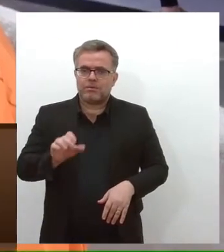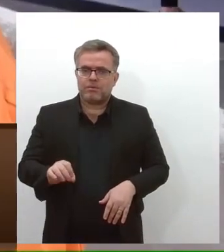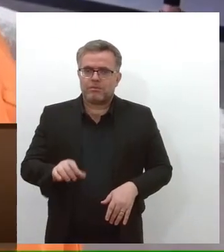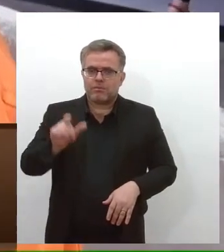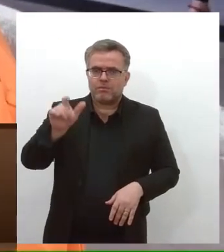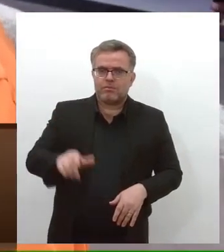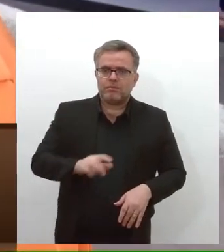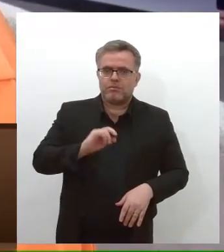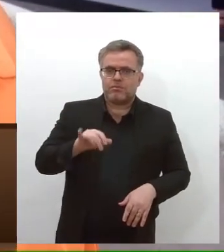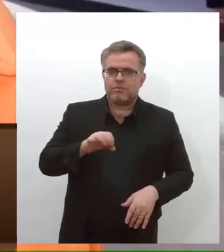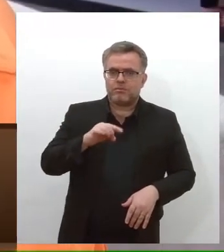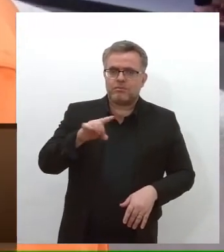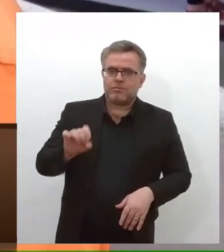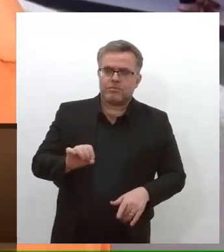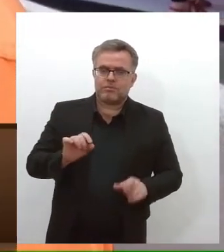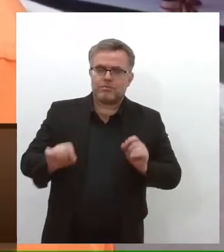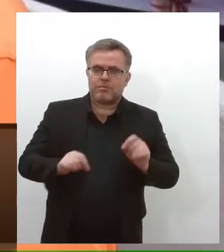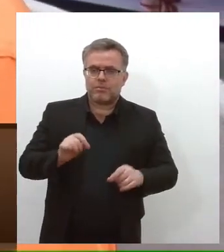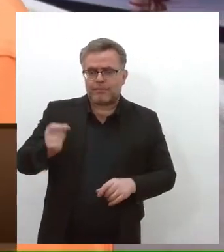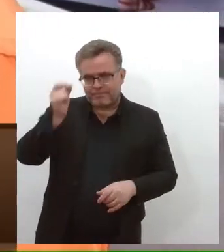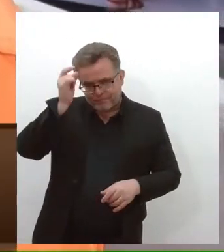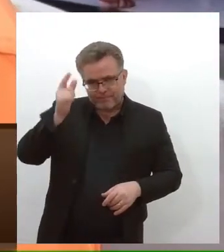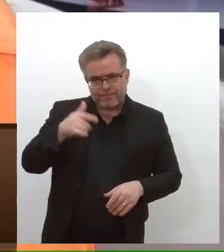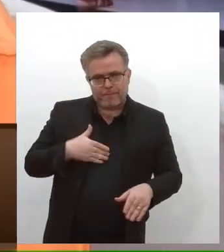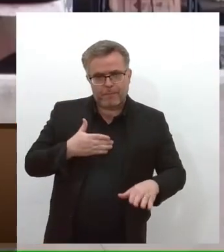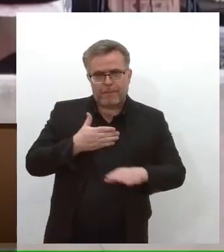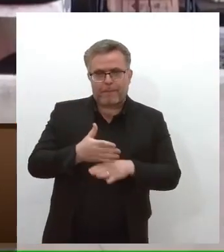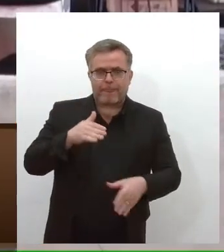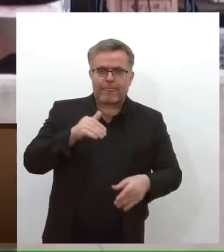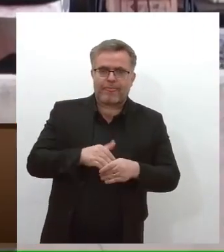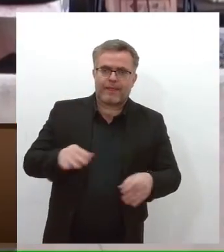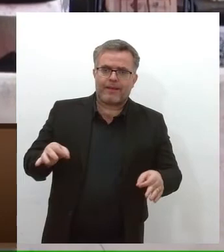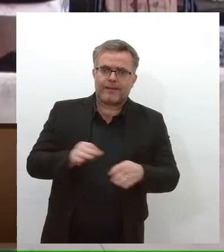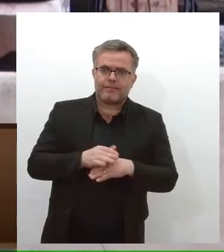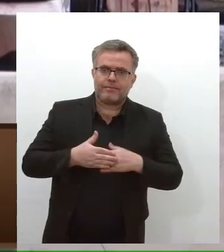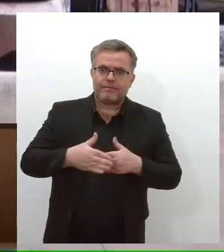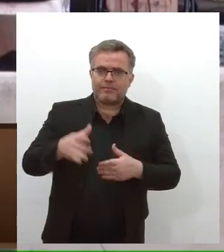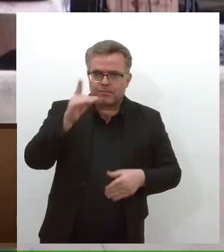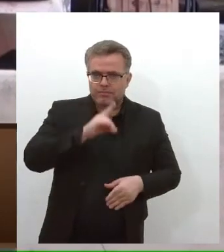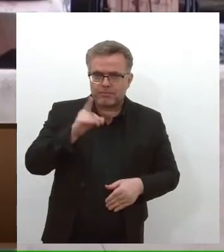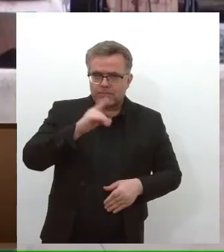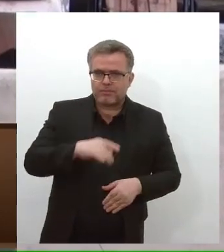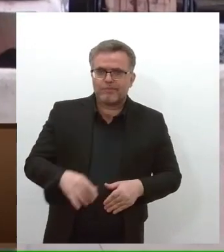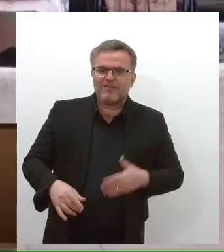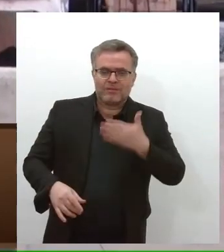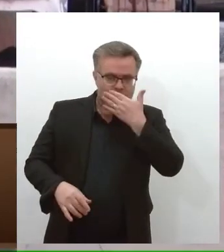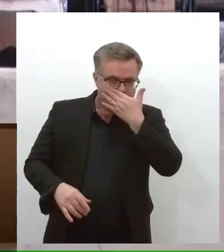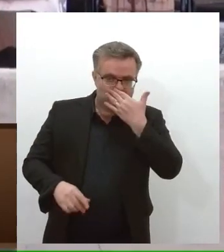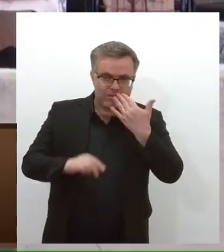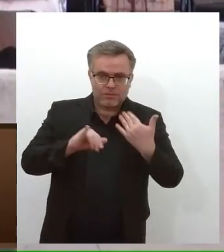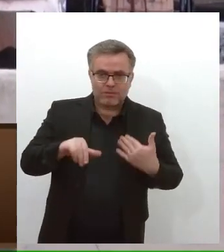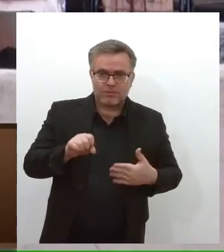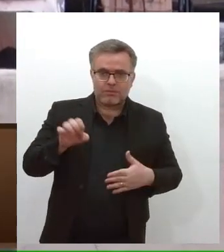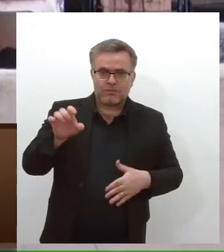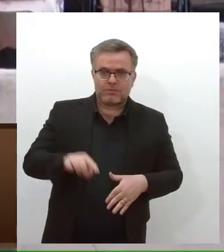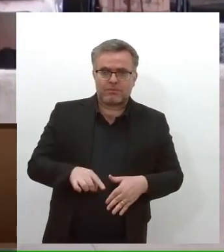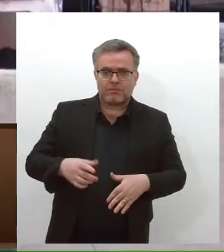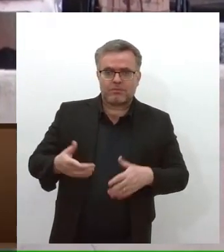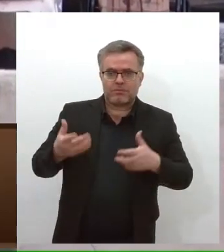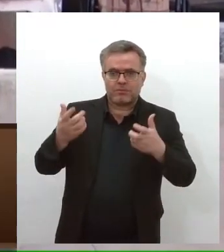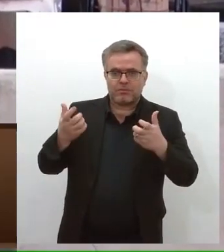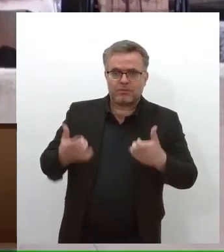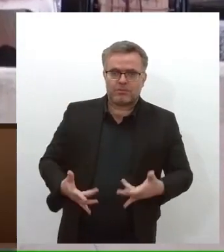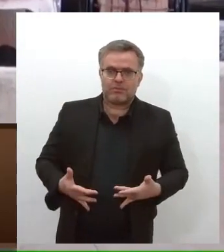que a ideia é ir votar no próximo domingo. Seu José justifica as longas filas para